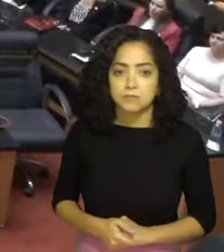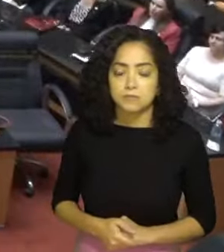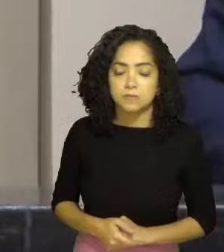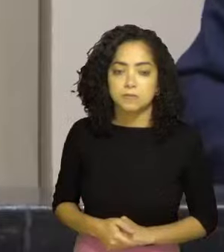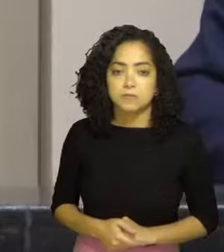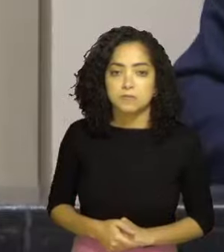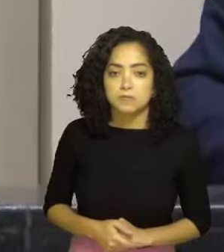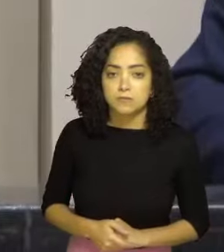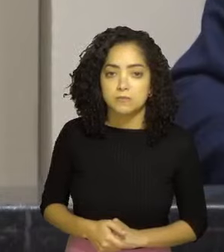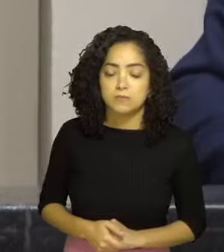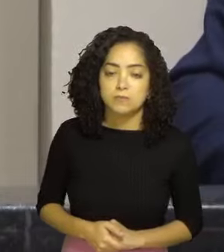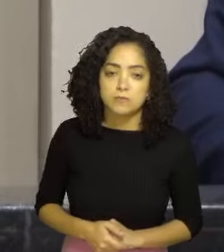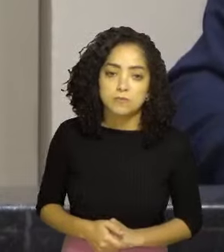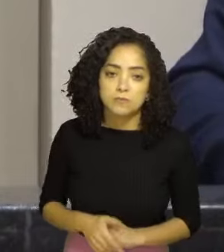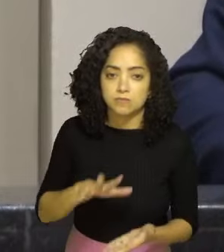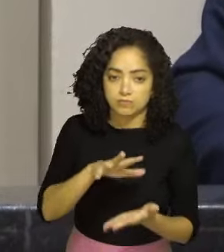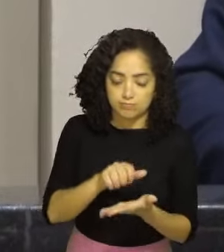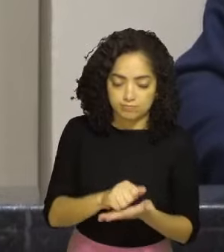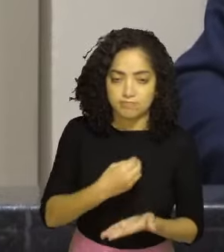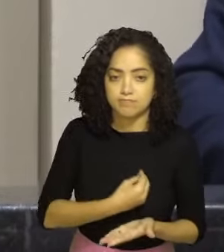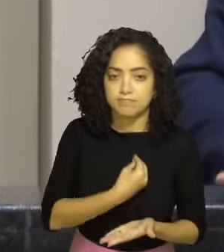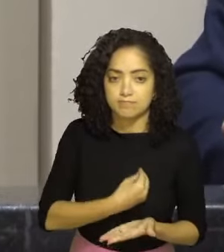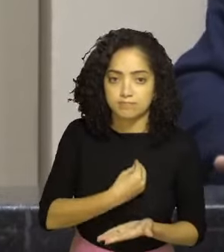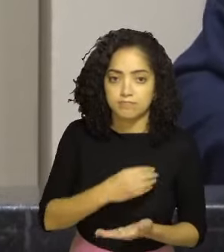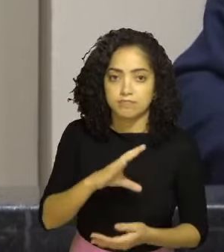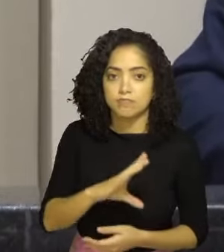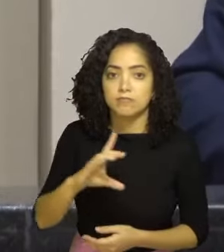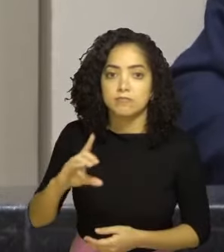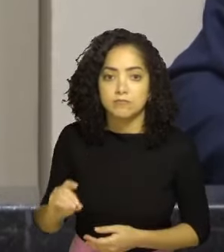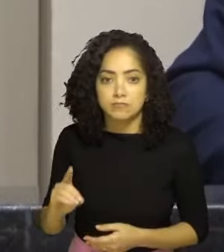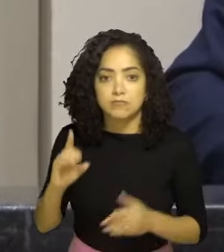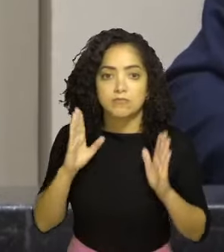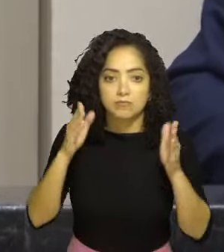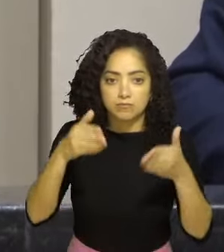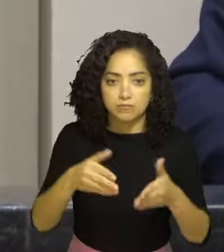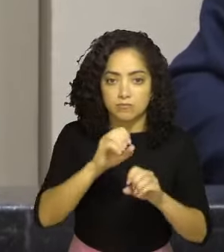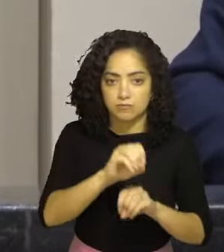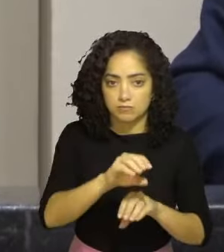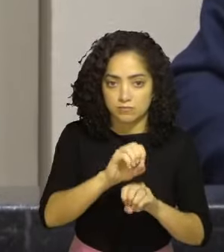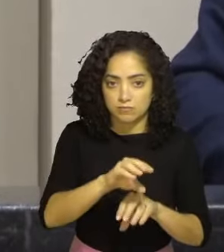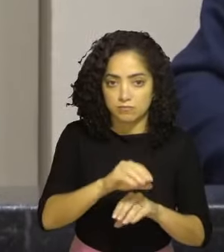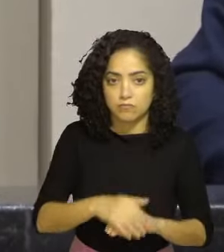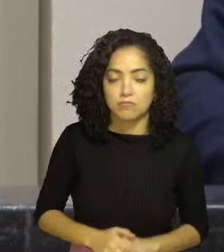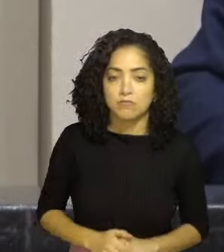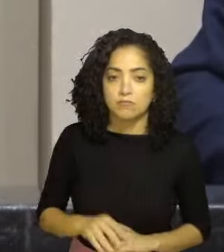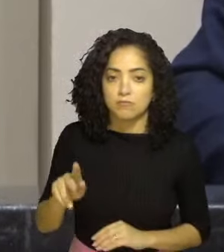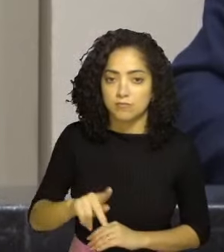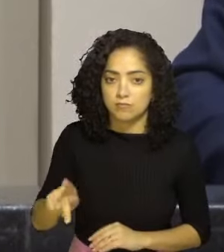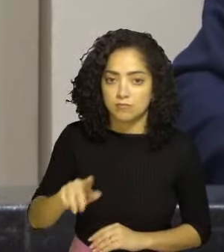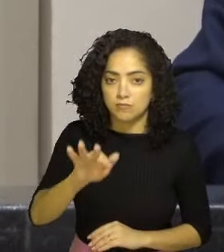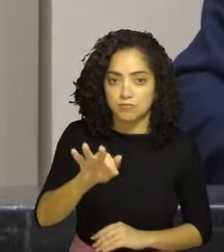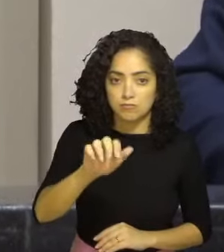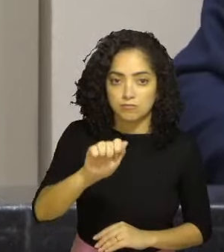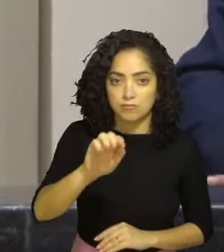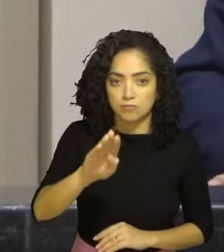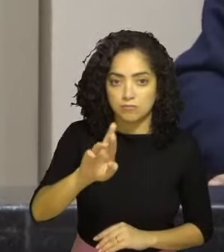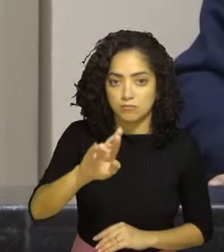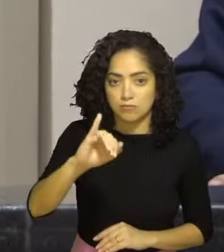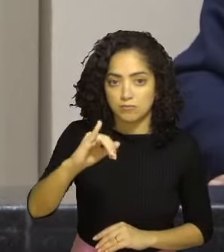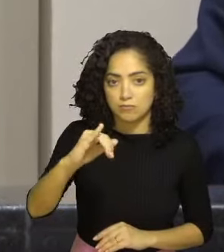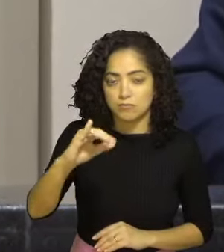Quero também registrar a presença do coordenador do Fórum Estadual de Educação de Santa Catarina, professor Fabrício Lima,